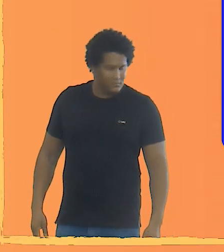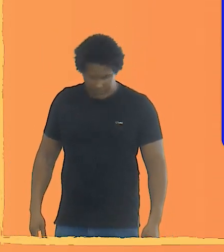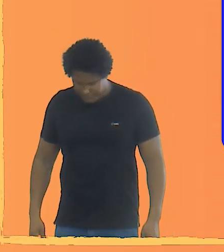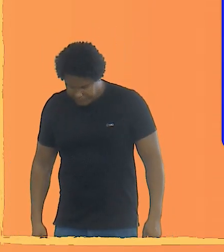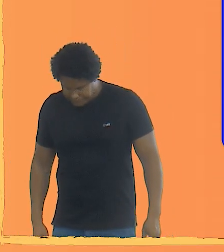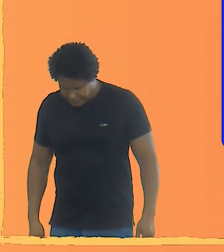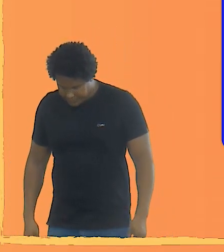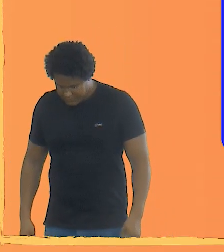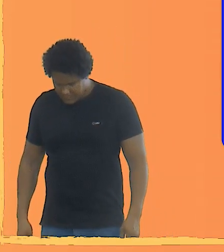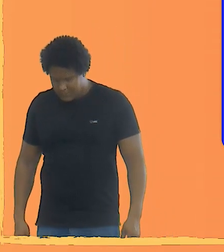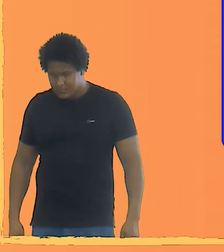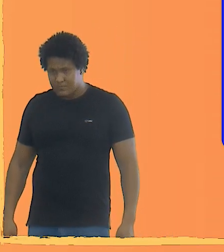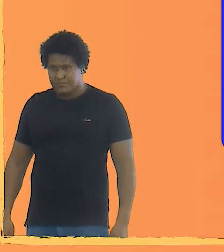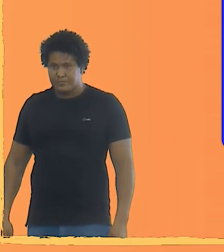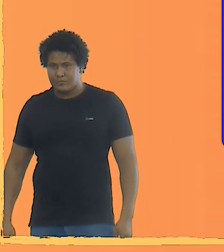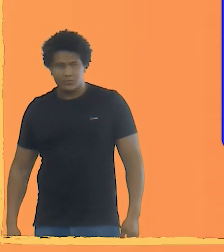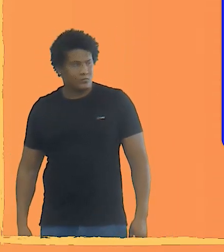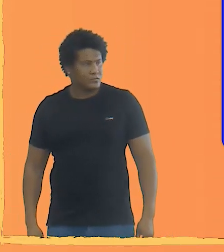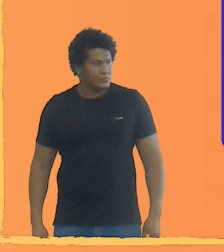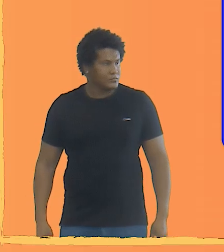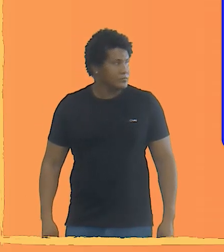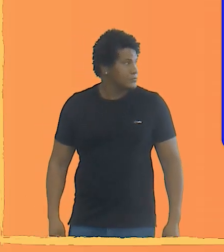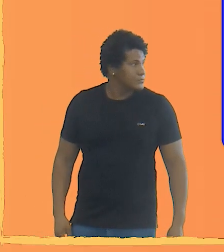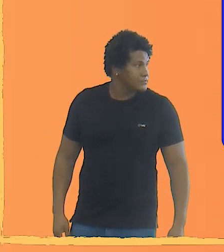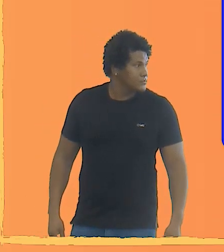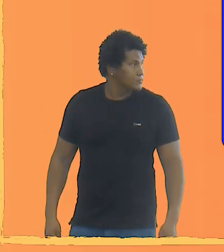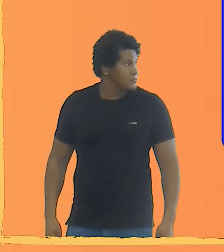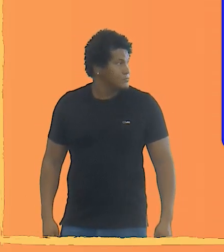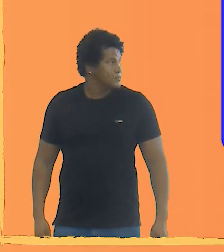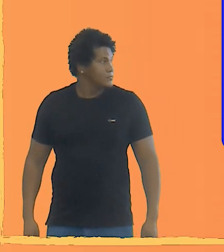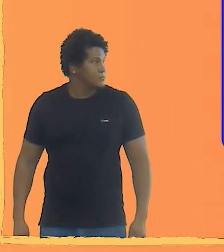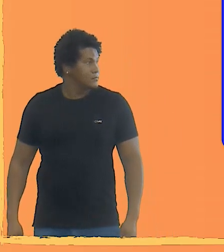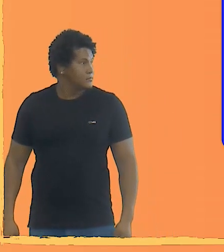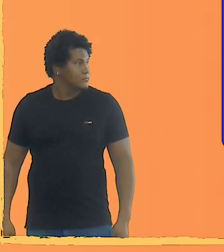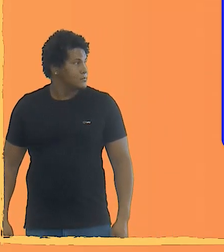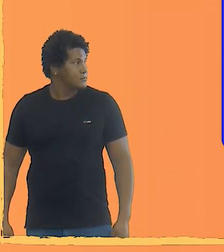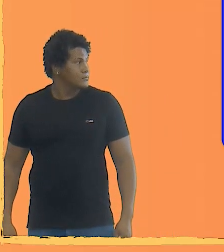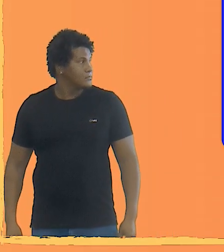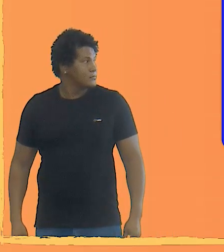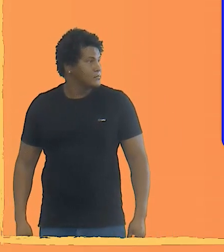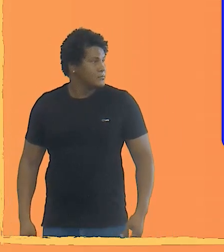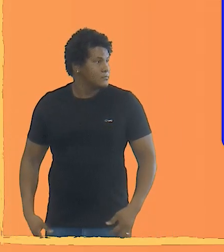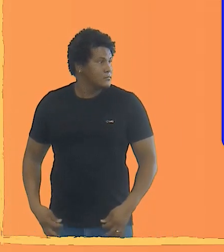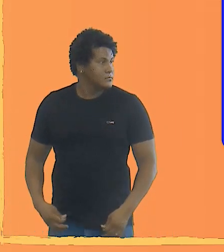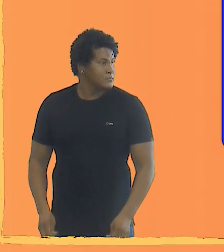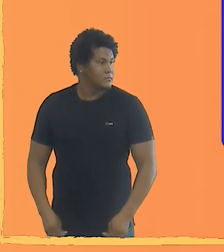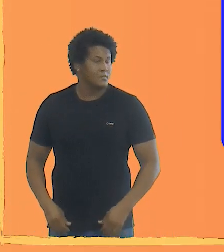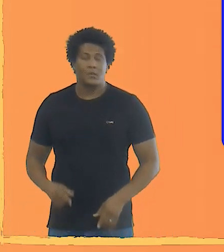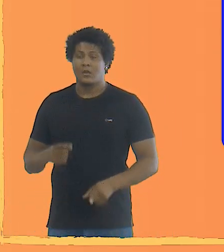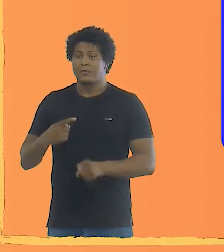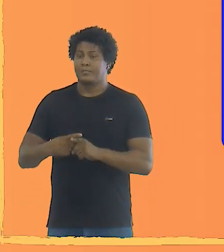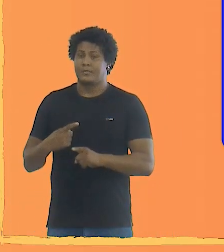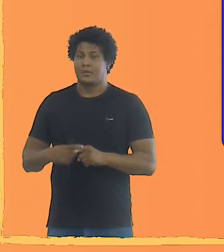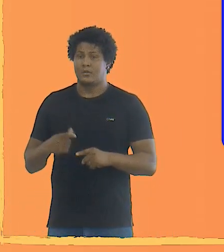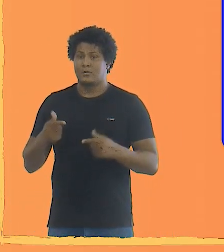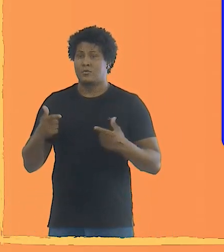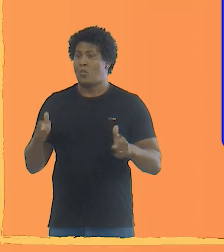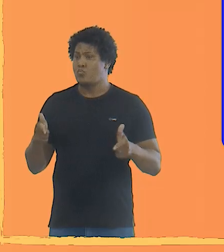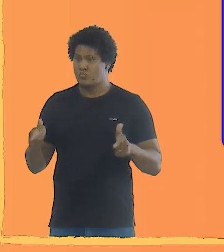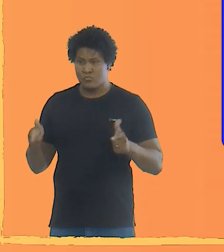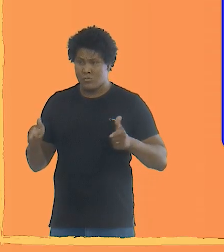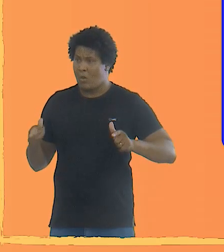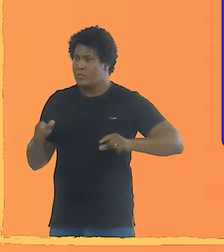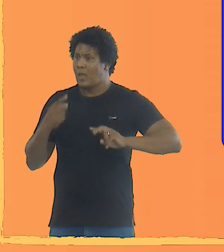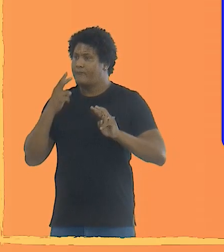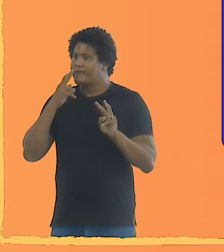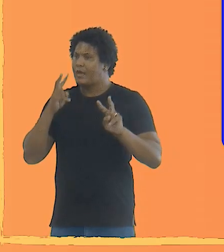qual é o diferencial dessa questão em relação às outras? É que eu não tenho recurso visual nessa questão. Eu não